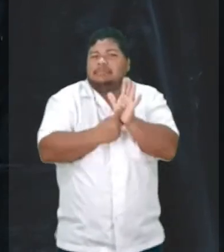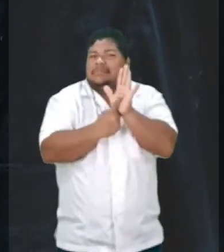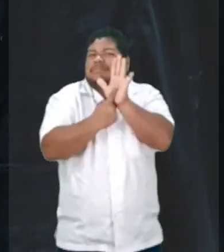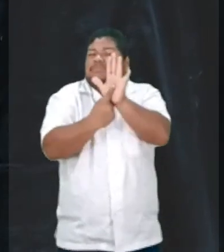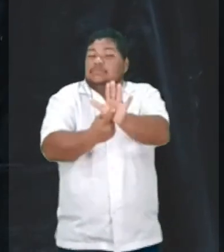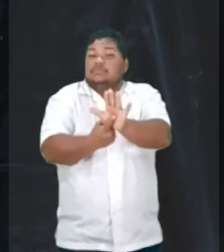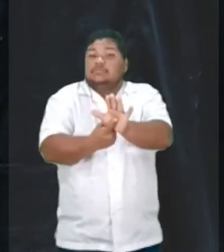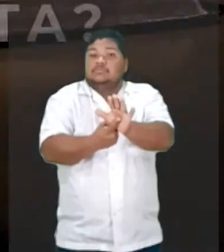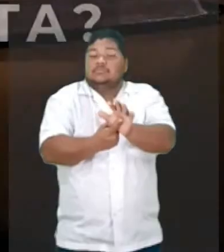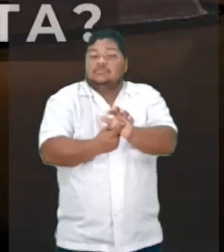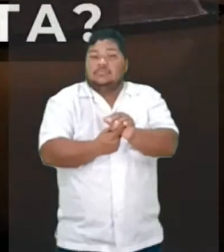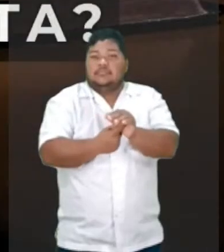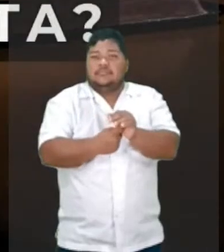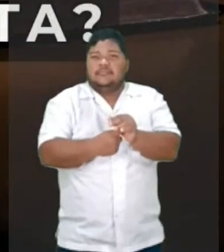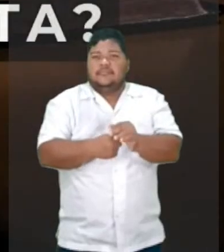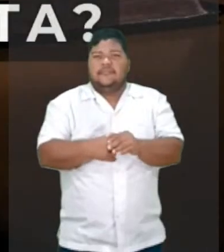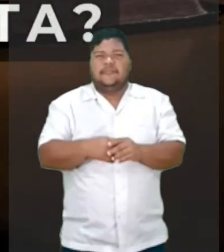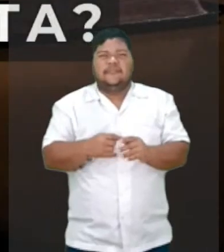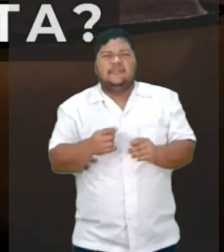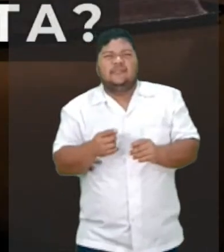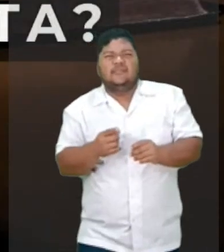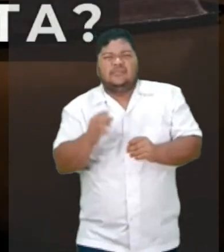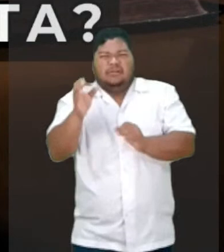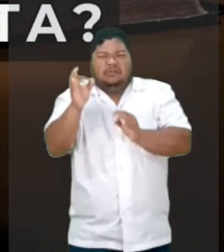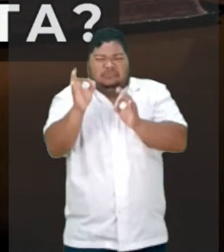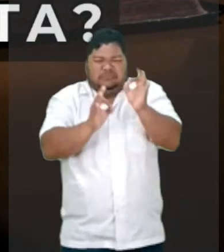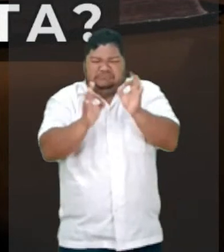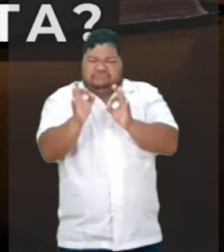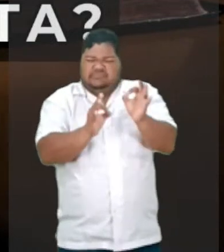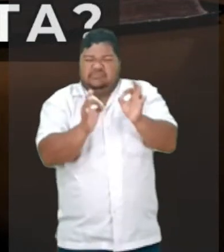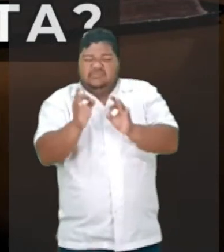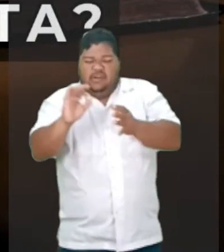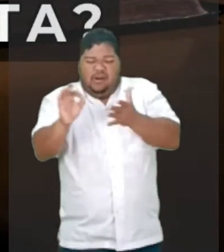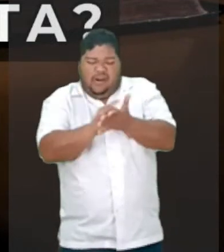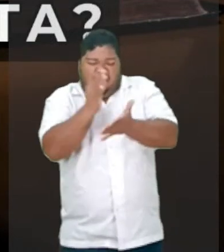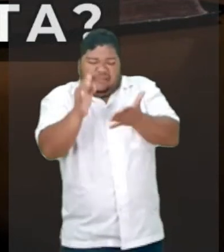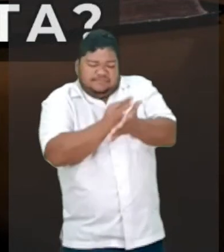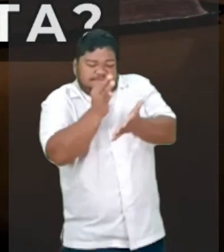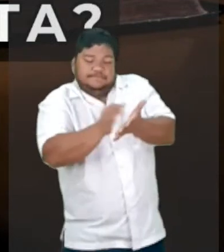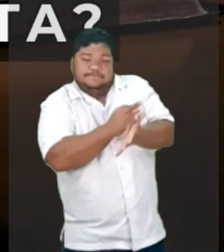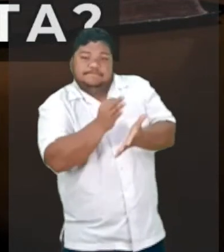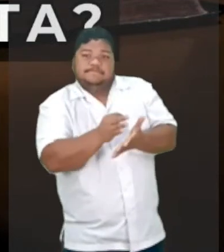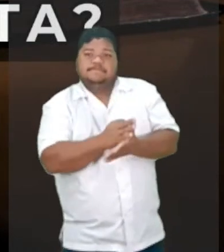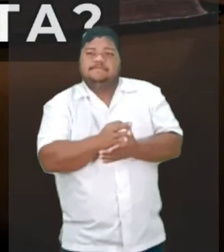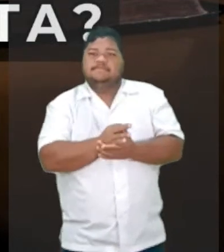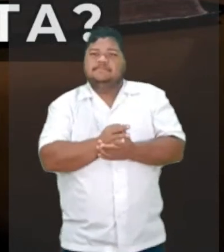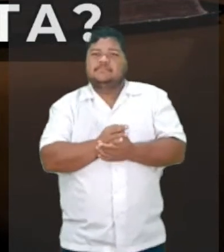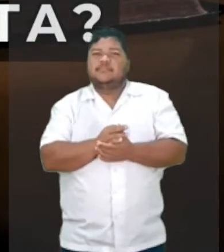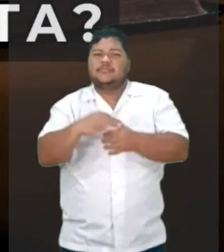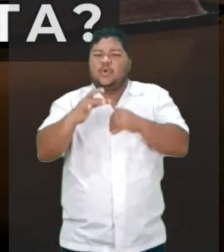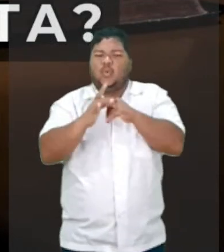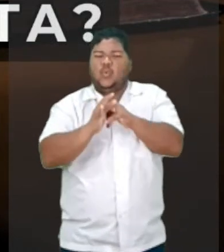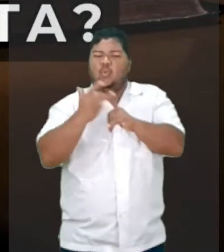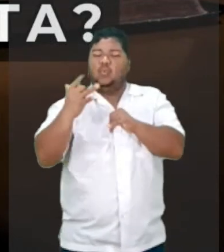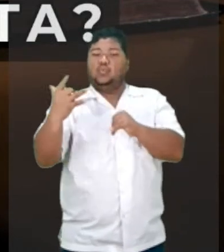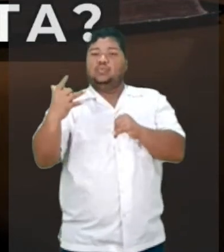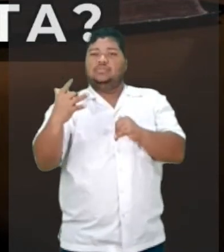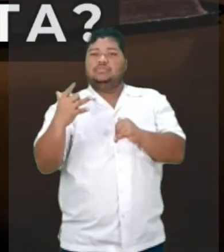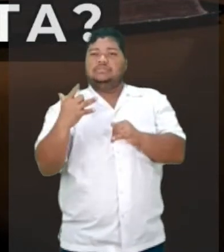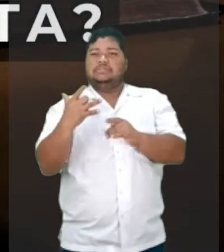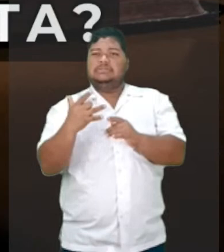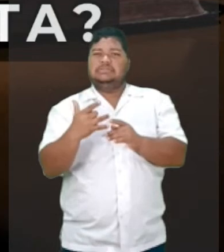uma imagem que funde o artesão e que o ourives cobre de ouro e lhe modela a